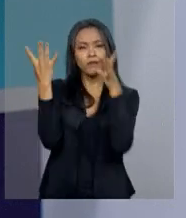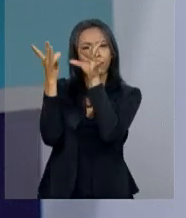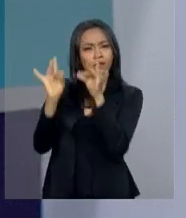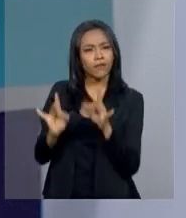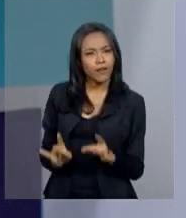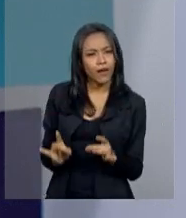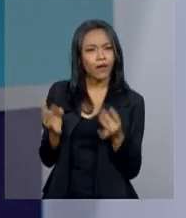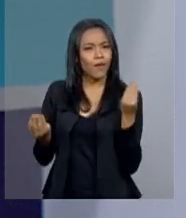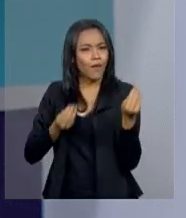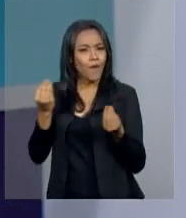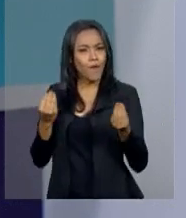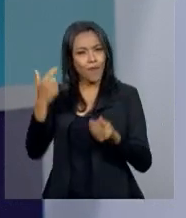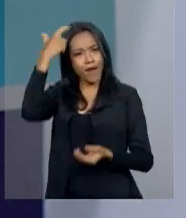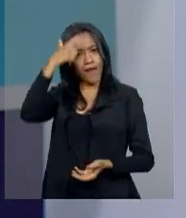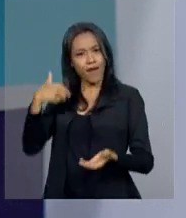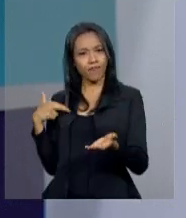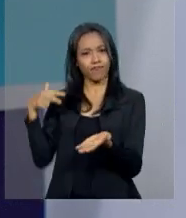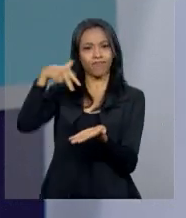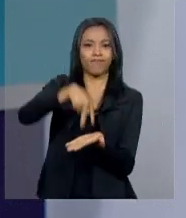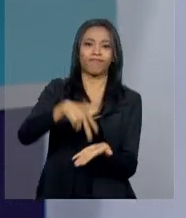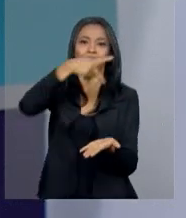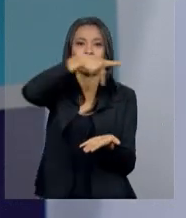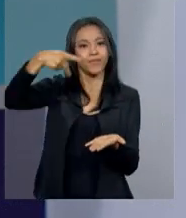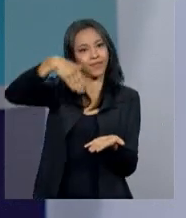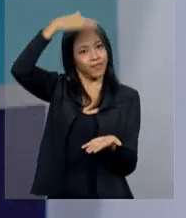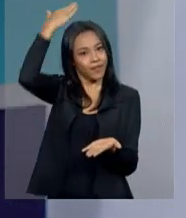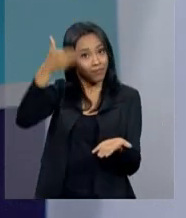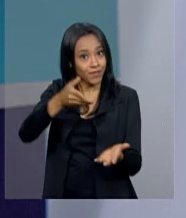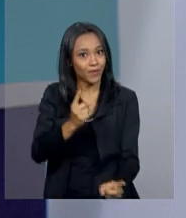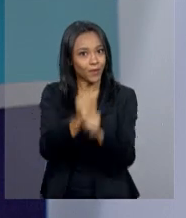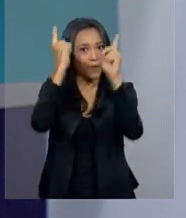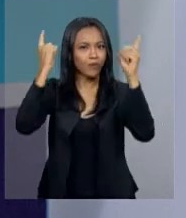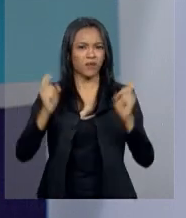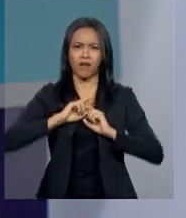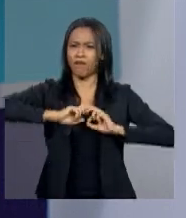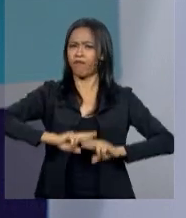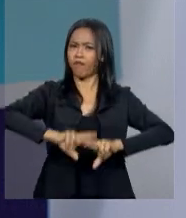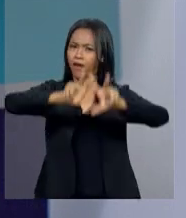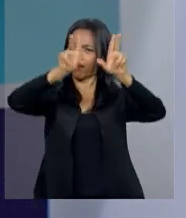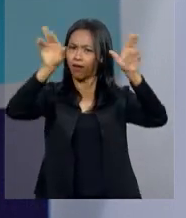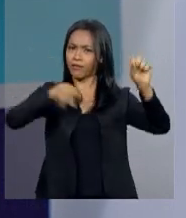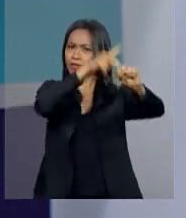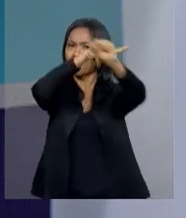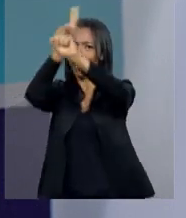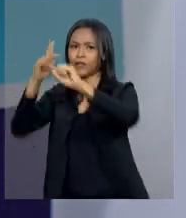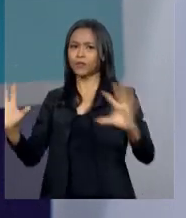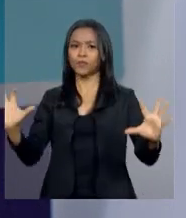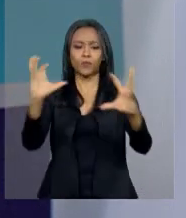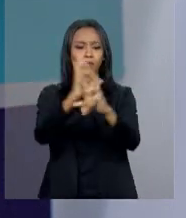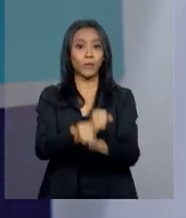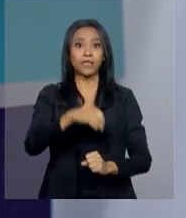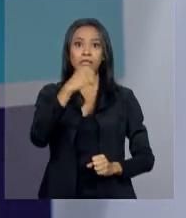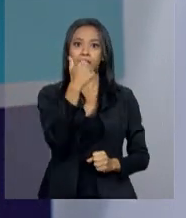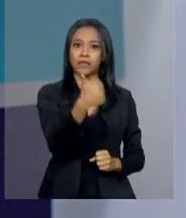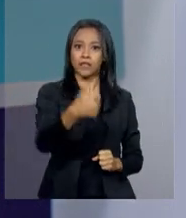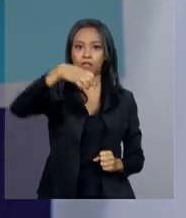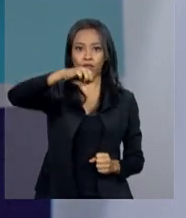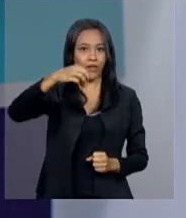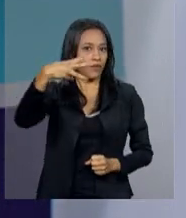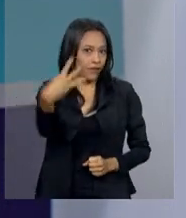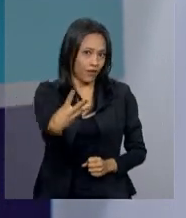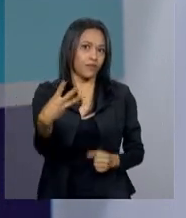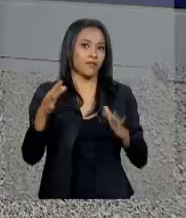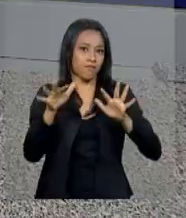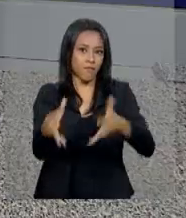da participação do presidente Michel Temer nesse evento, que deve reunir líderes de 193 países que fazem parte da